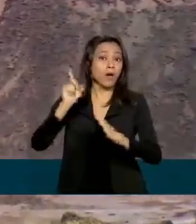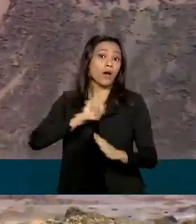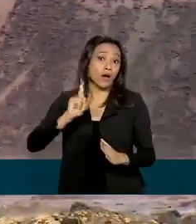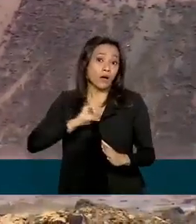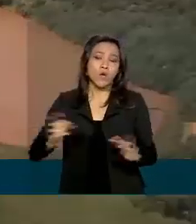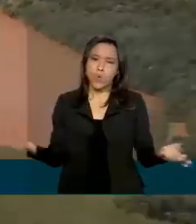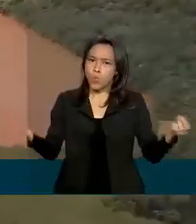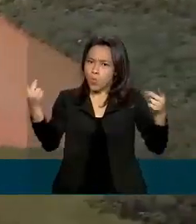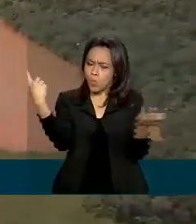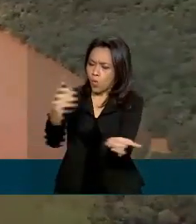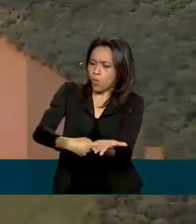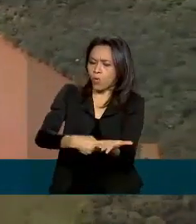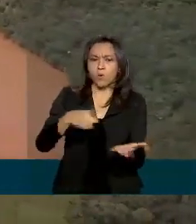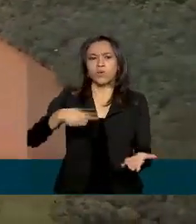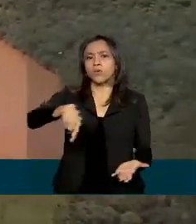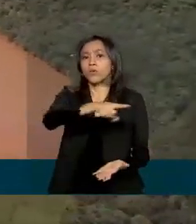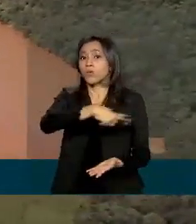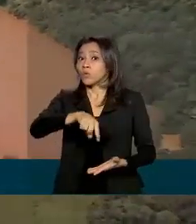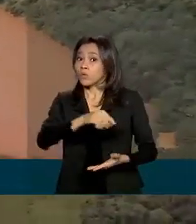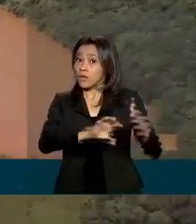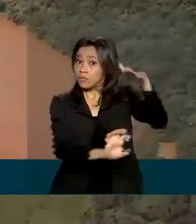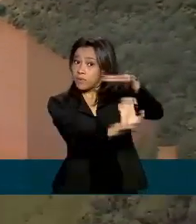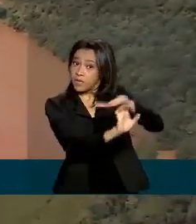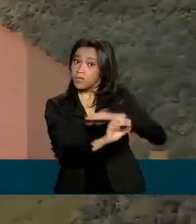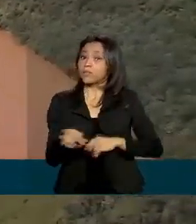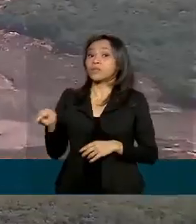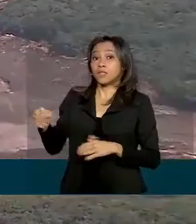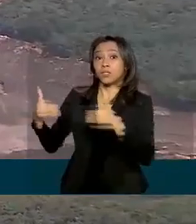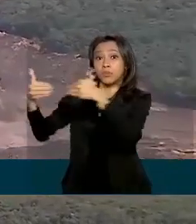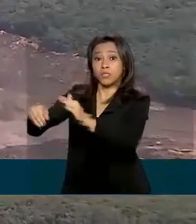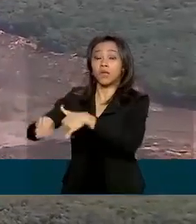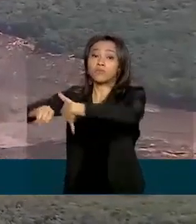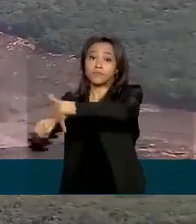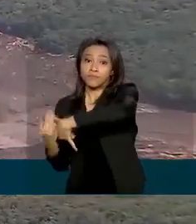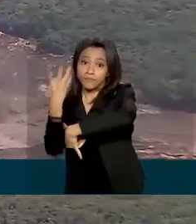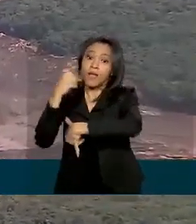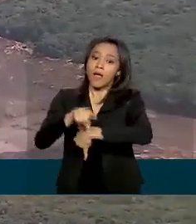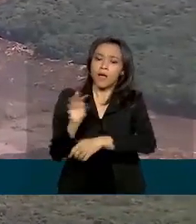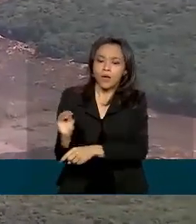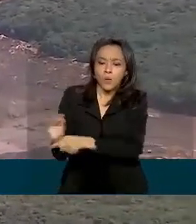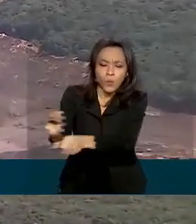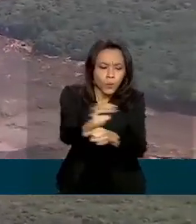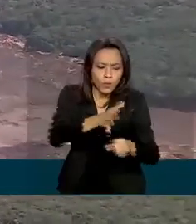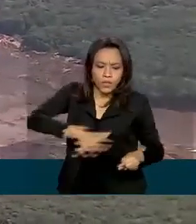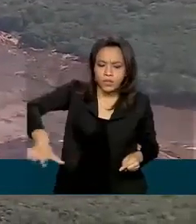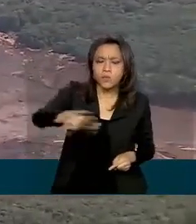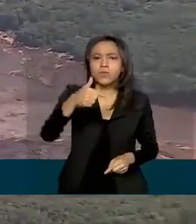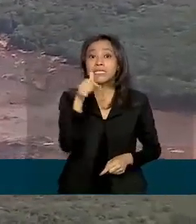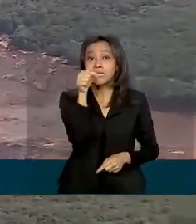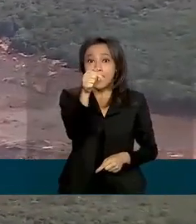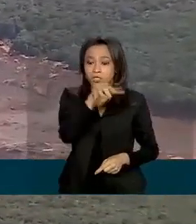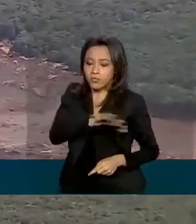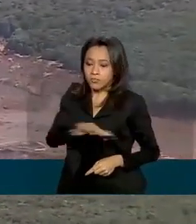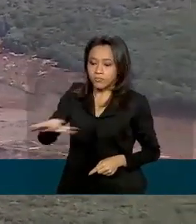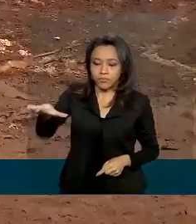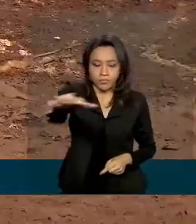Ambiente e a Vale destina 150 milhões de reais da multa para melhorias nos 7 parques nacionais localizados